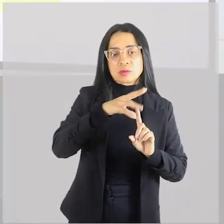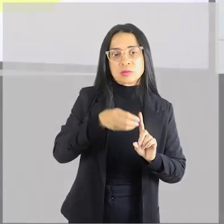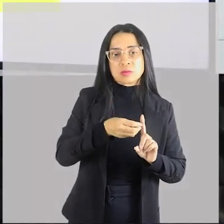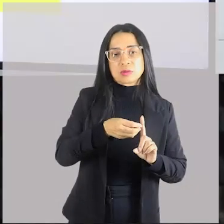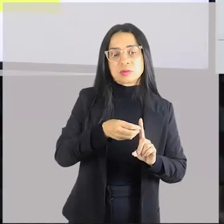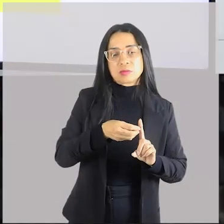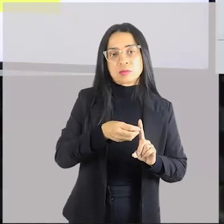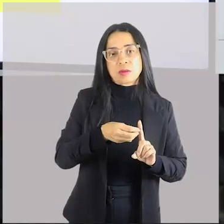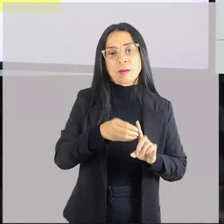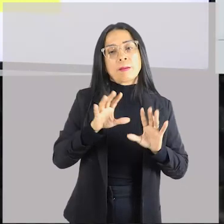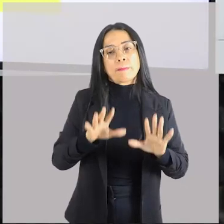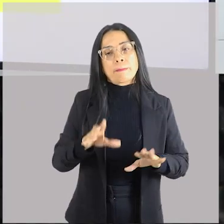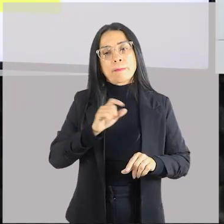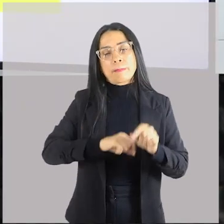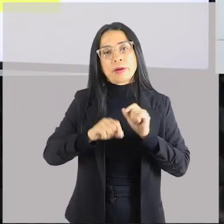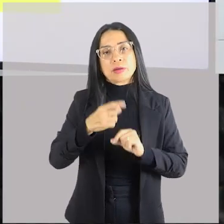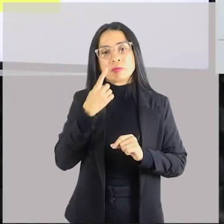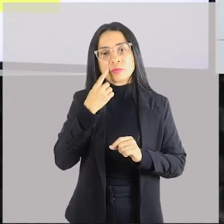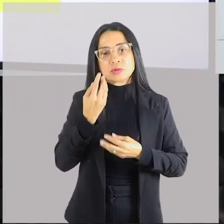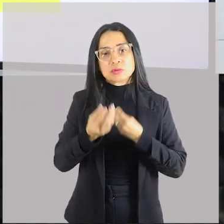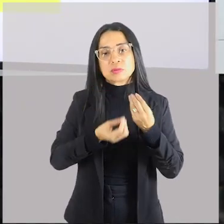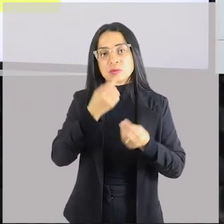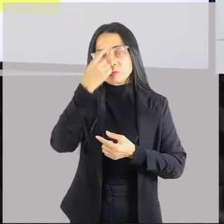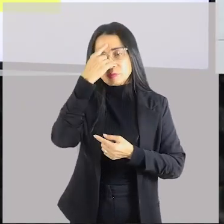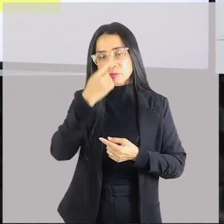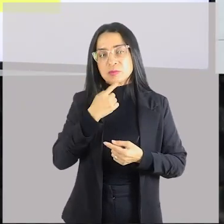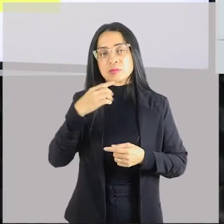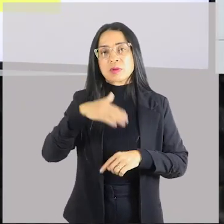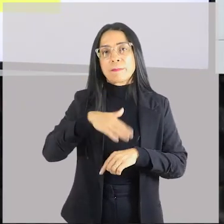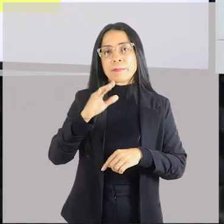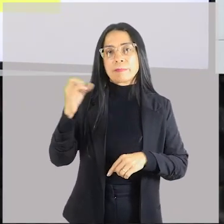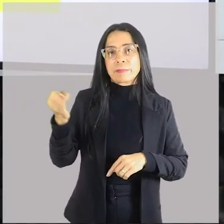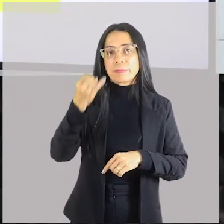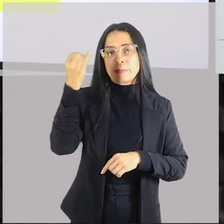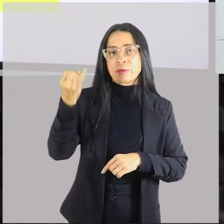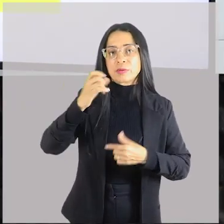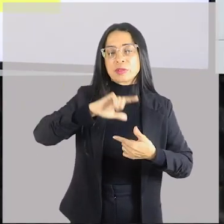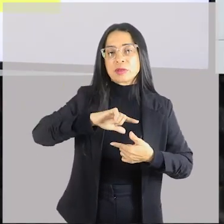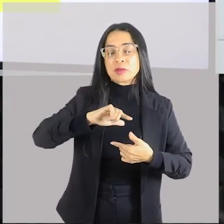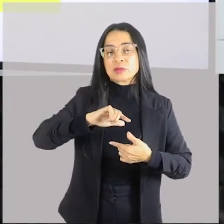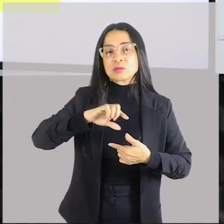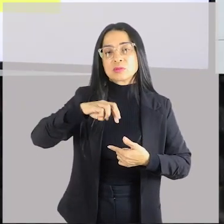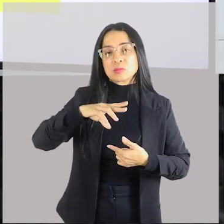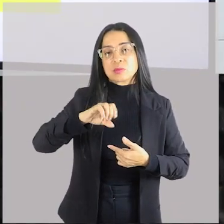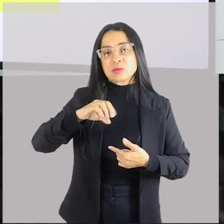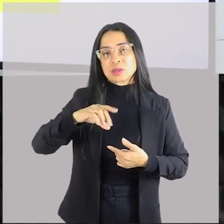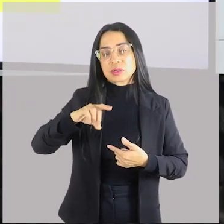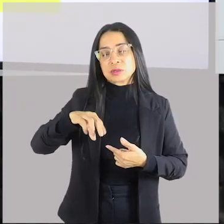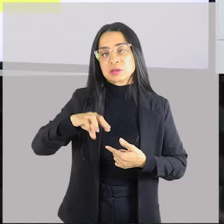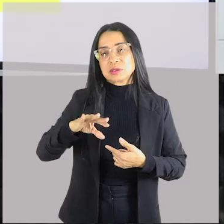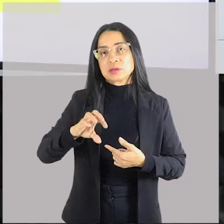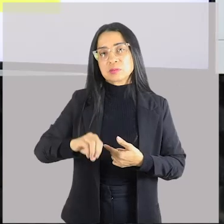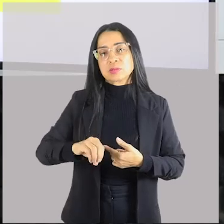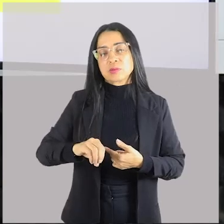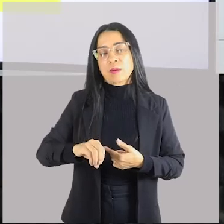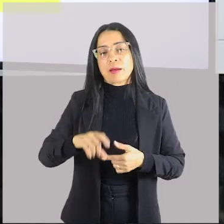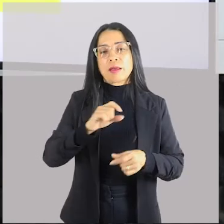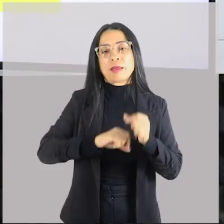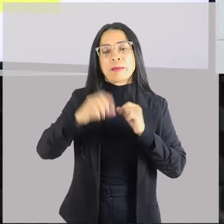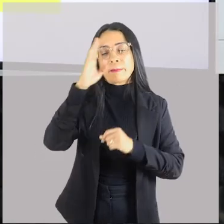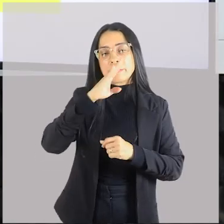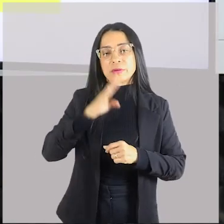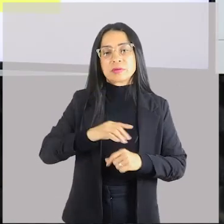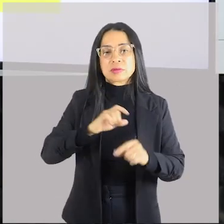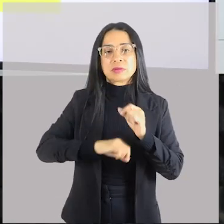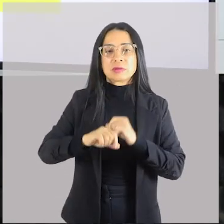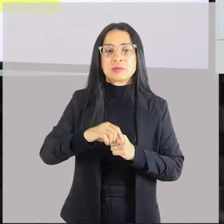semana de arte moderna mas é considerado uma figuras mais importantes do modernismo brasileiro é de título de Tarsila a criação do primeiro